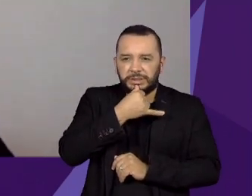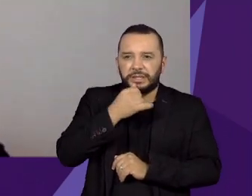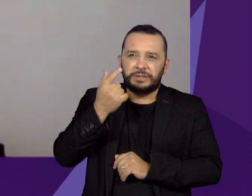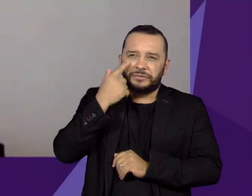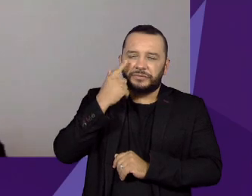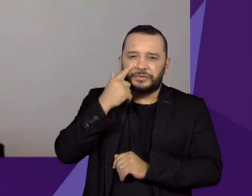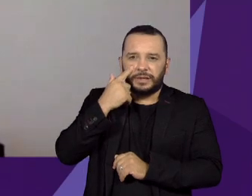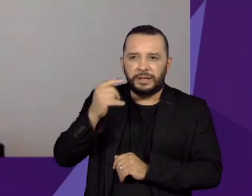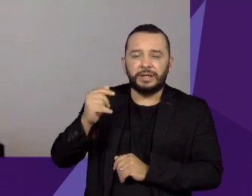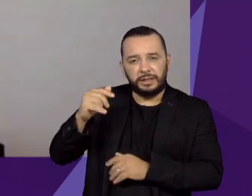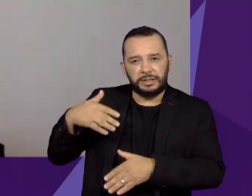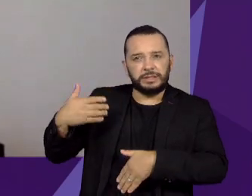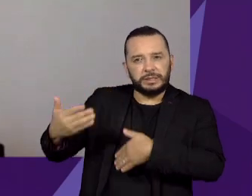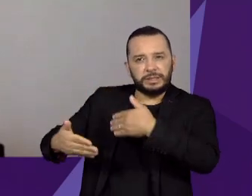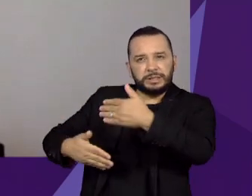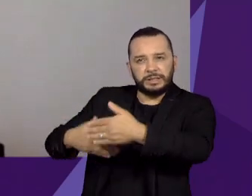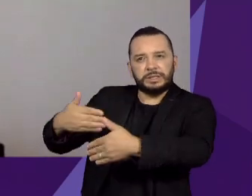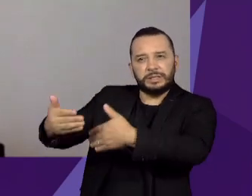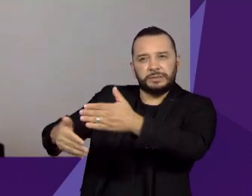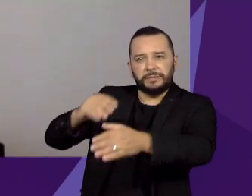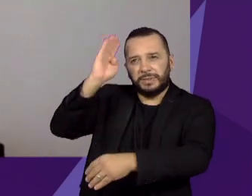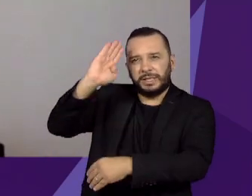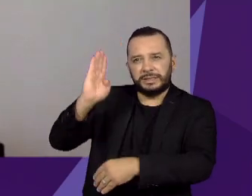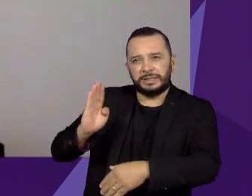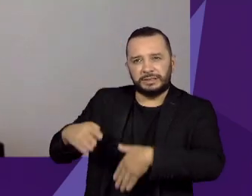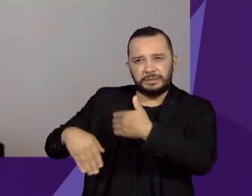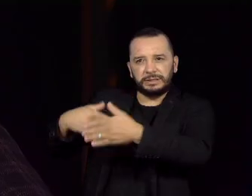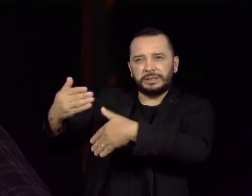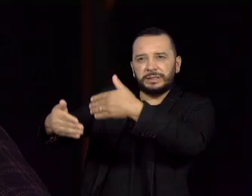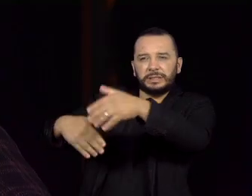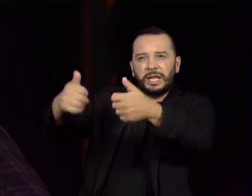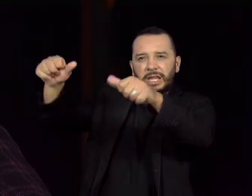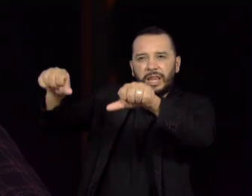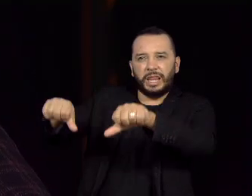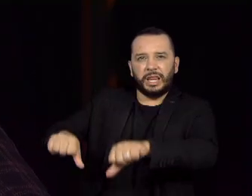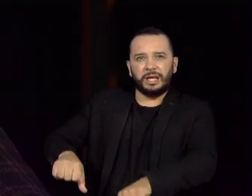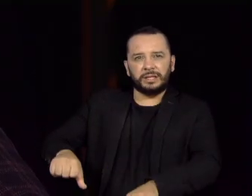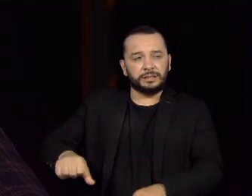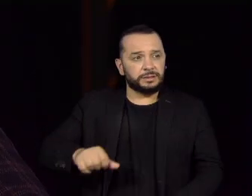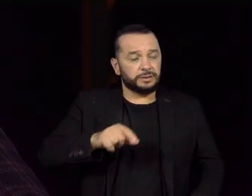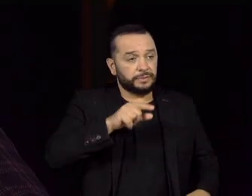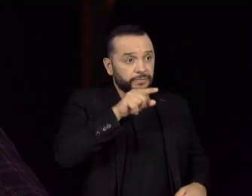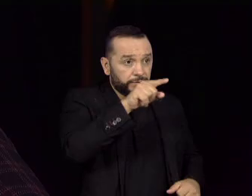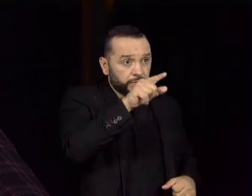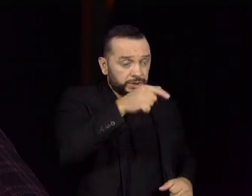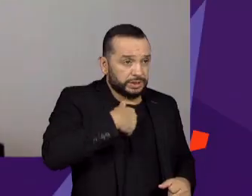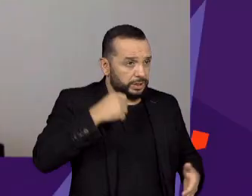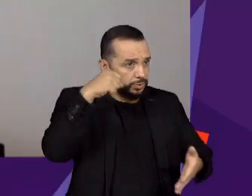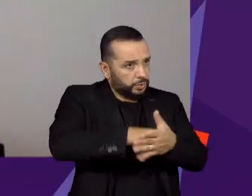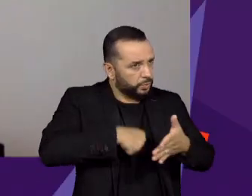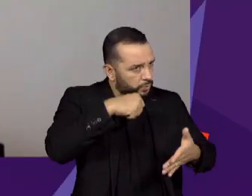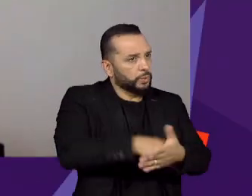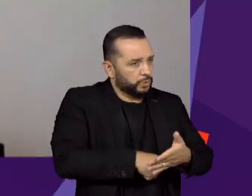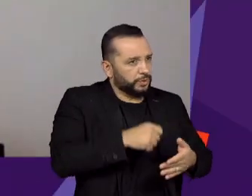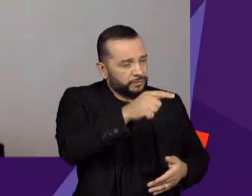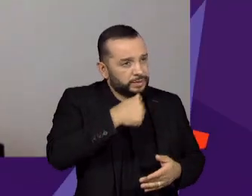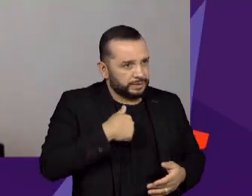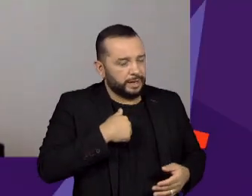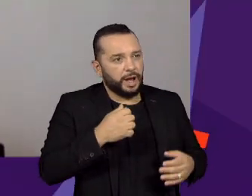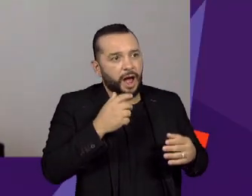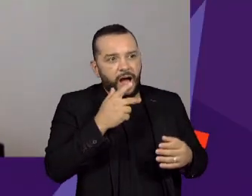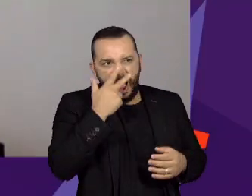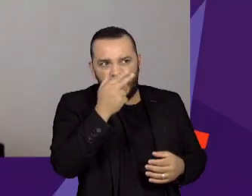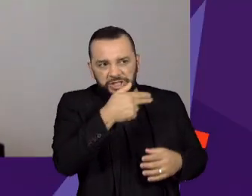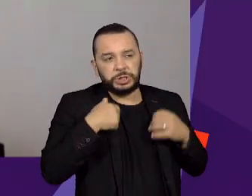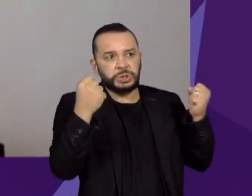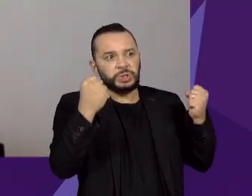que você lutava para não acontecerem, irem acontecendo. Valeu a pena essa luta? Sempre vale a pena. A alma não é